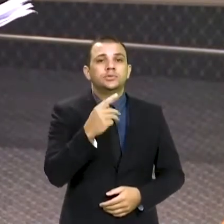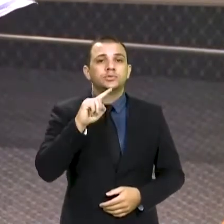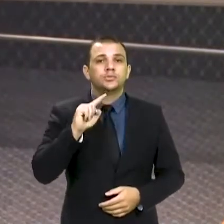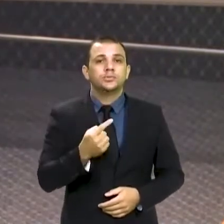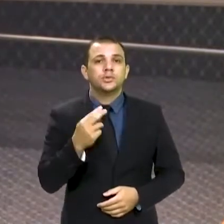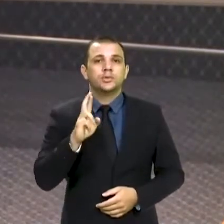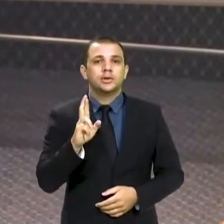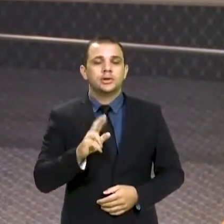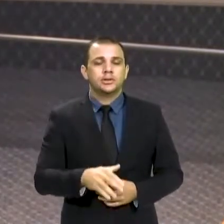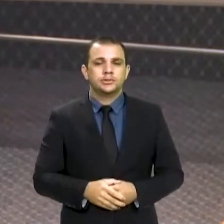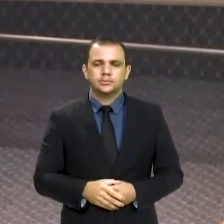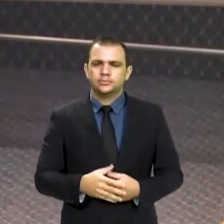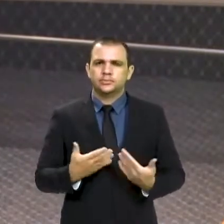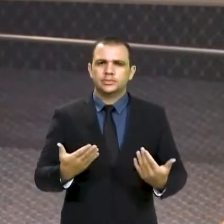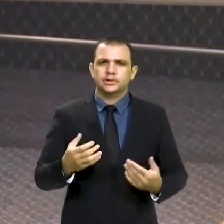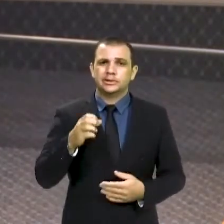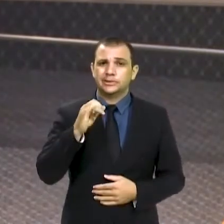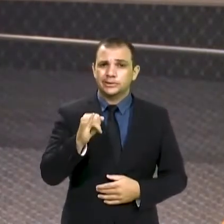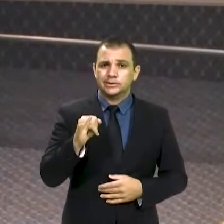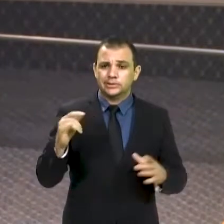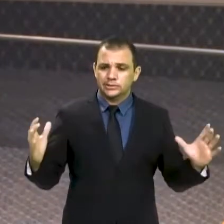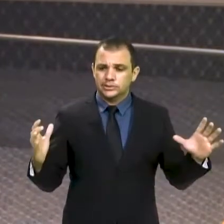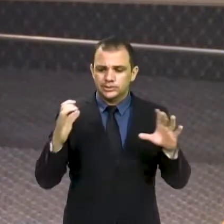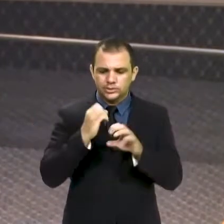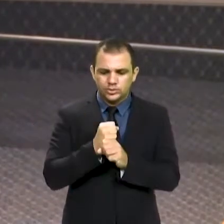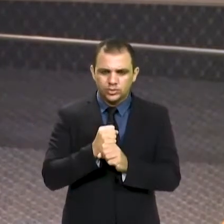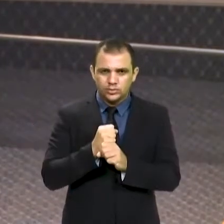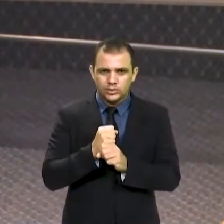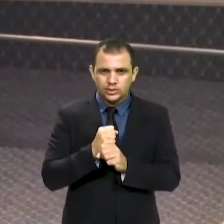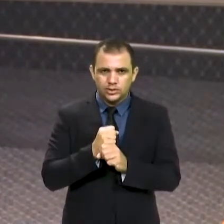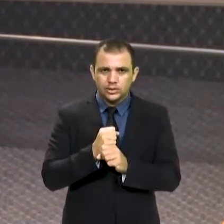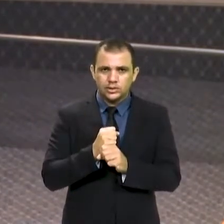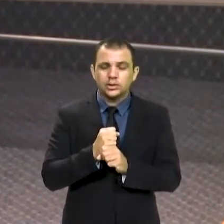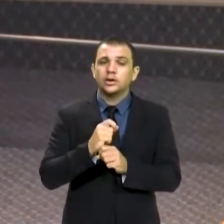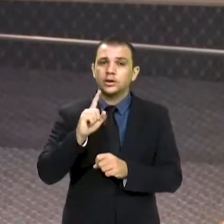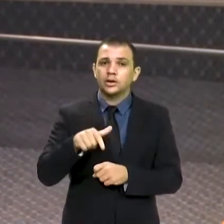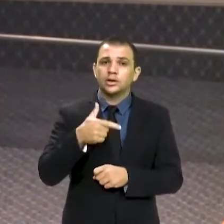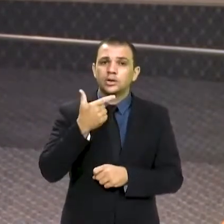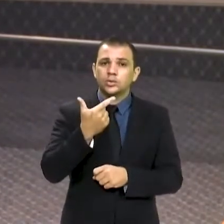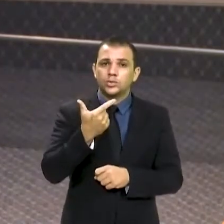R$ 1.712.000. Se nós agregarmos um ao outro, dá